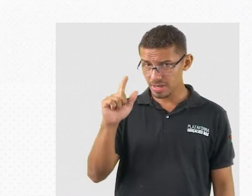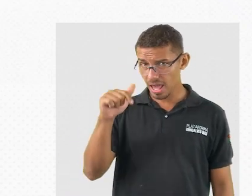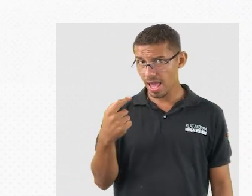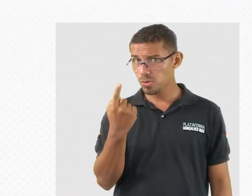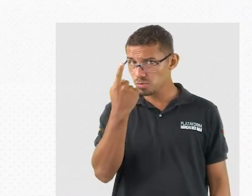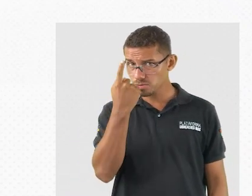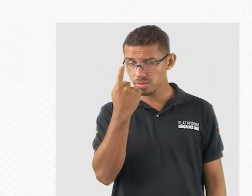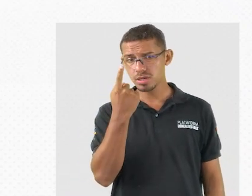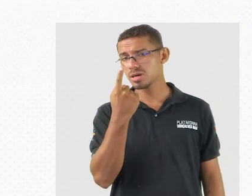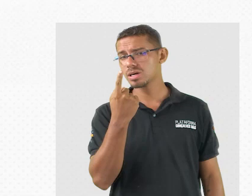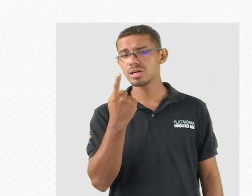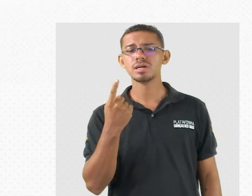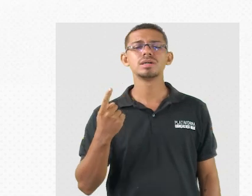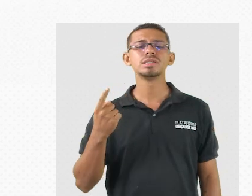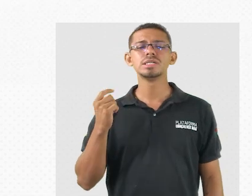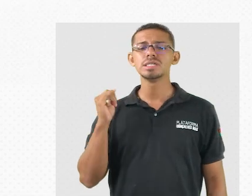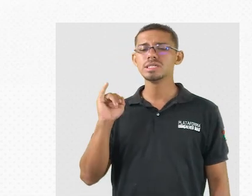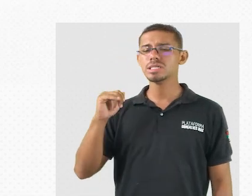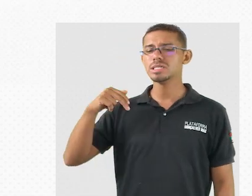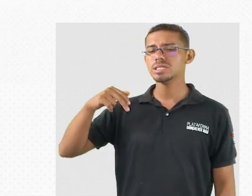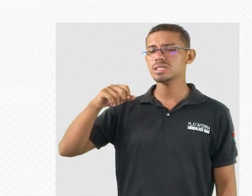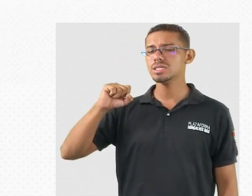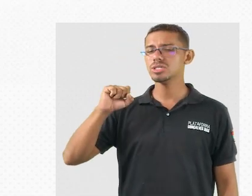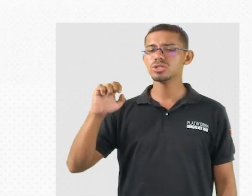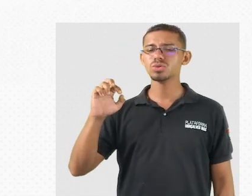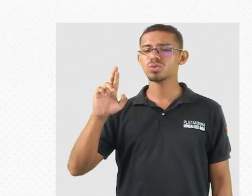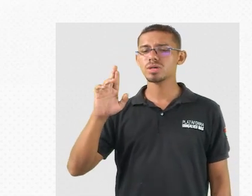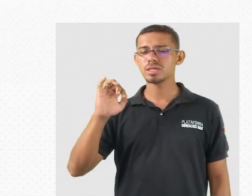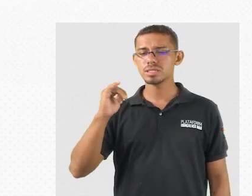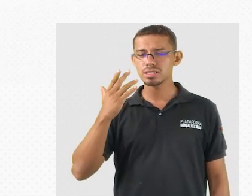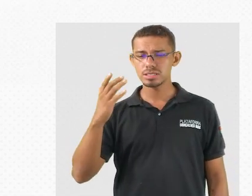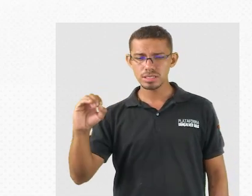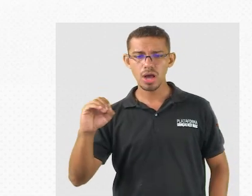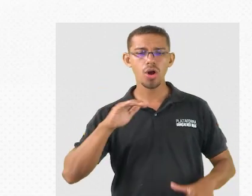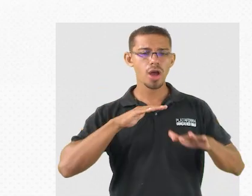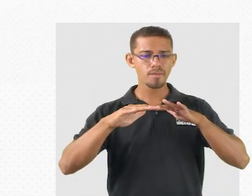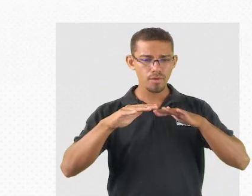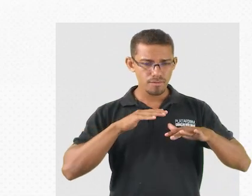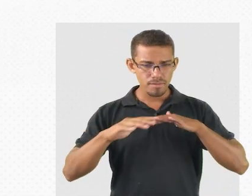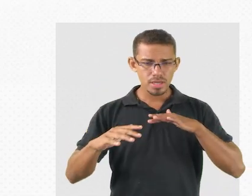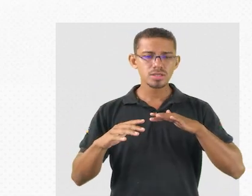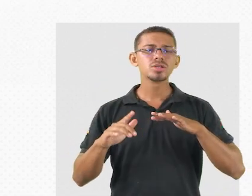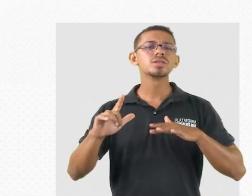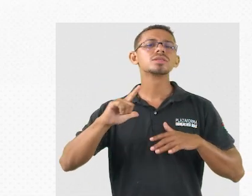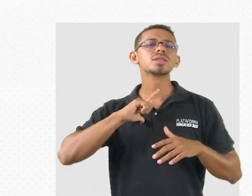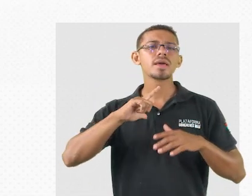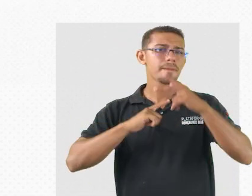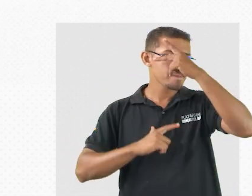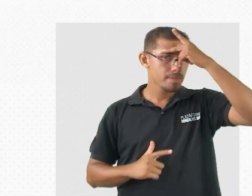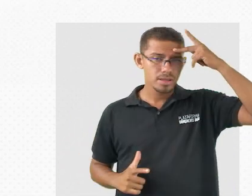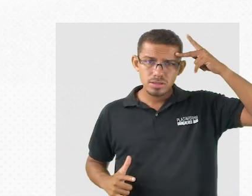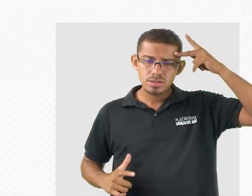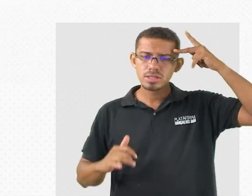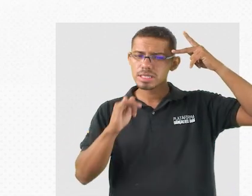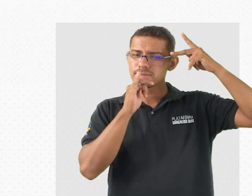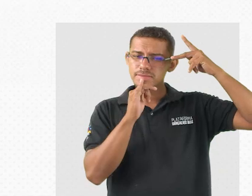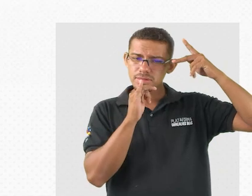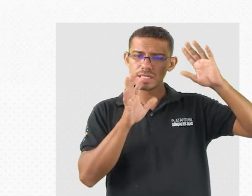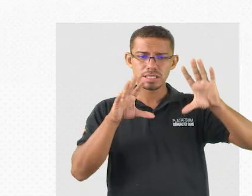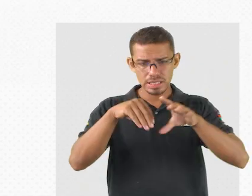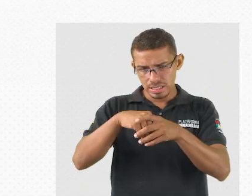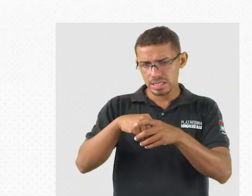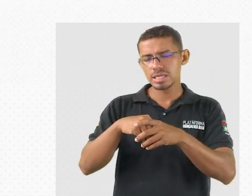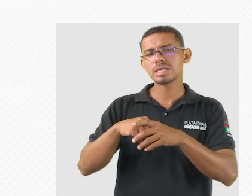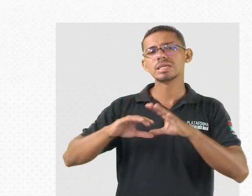uma insurreição, é um movimento em que você só tem pessoas que estão